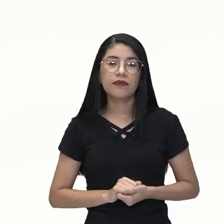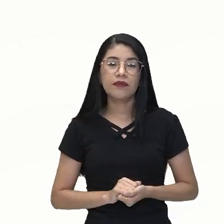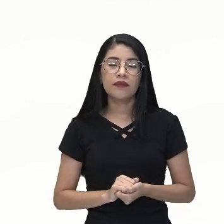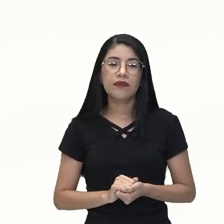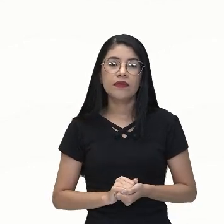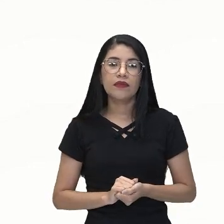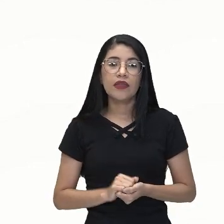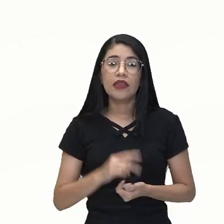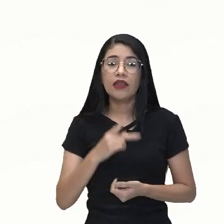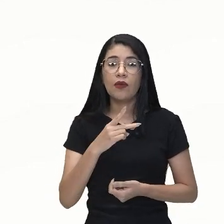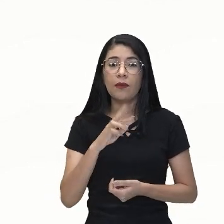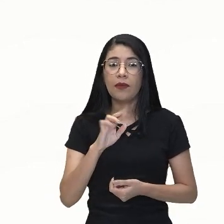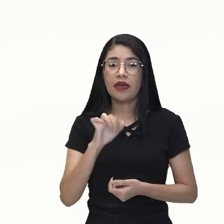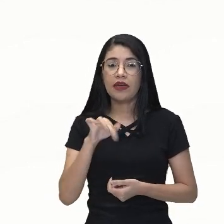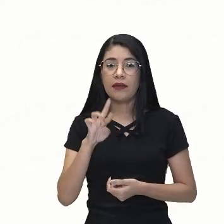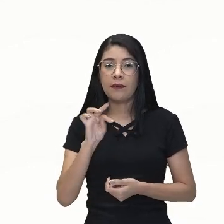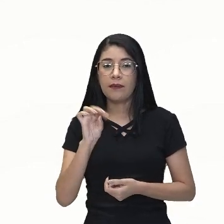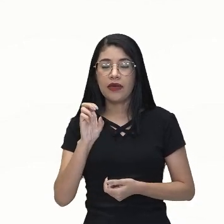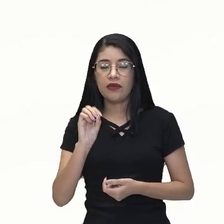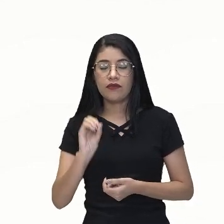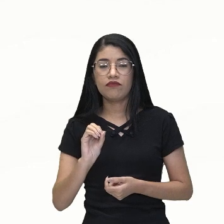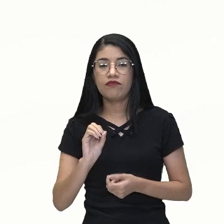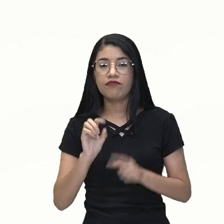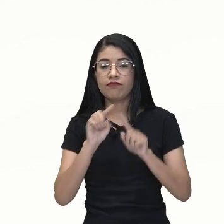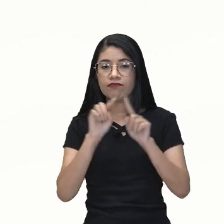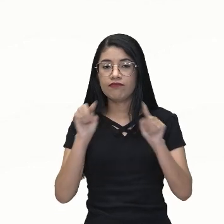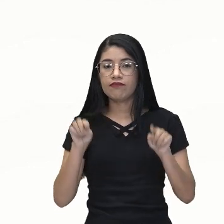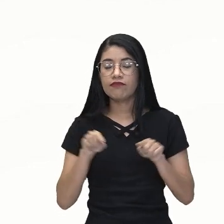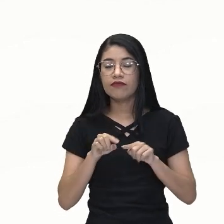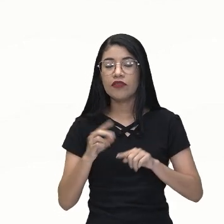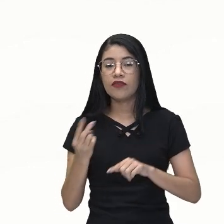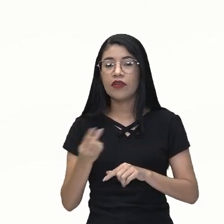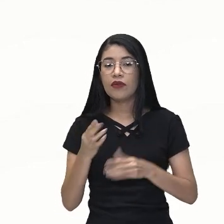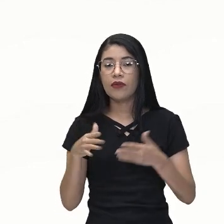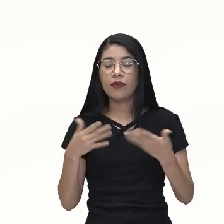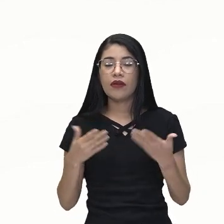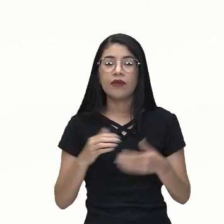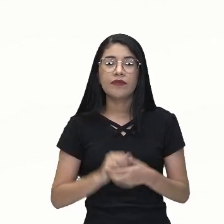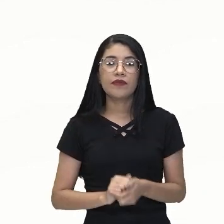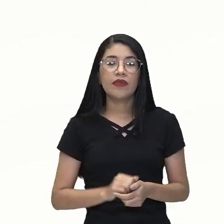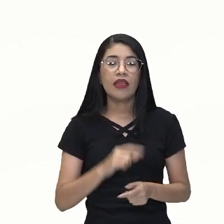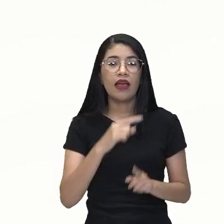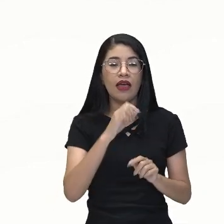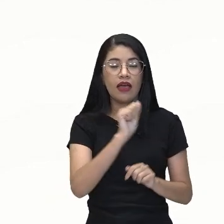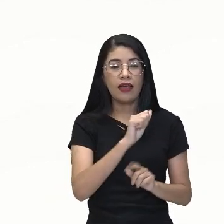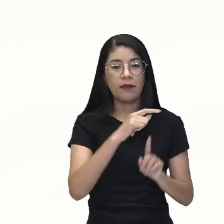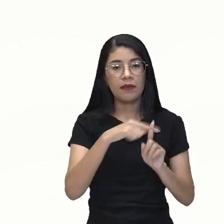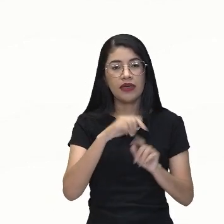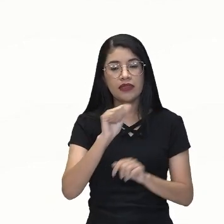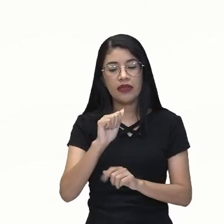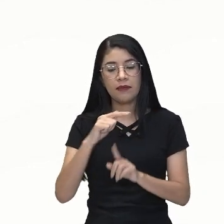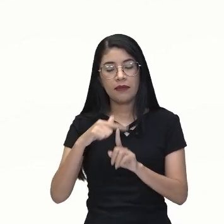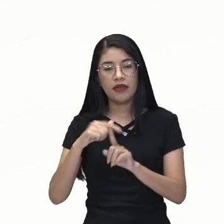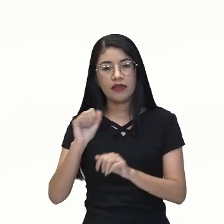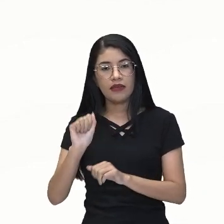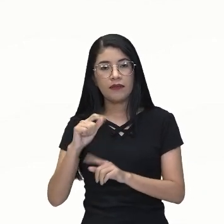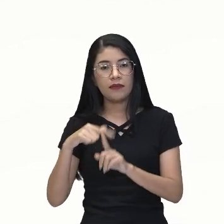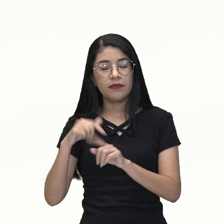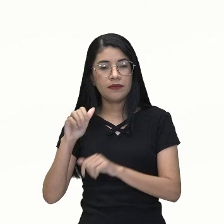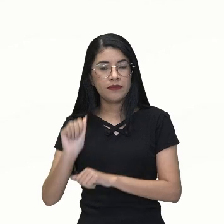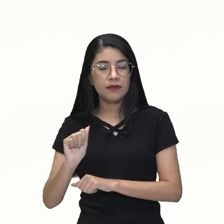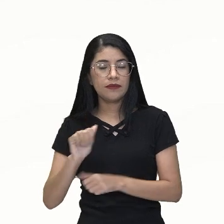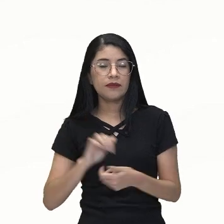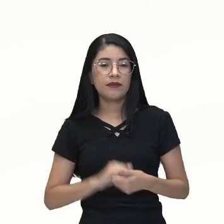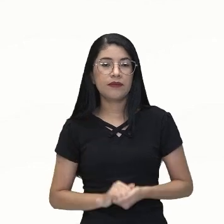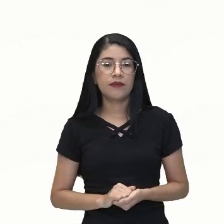o perímetro desse quadrado é igual a quem? É você somar A mais A mais A